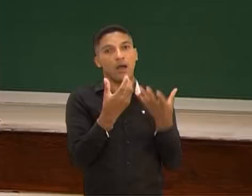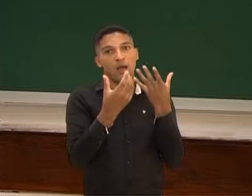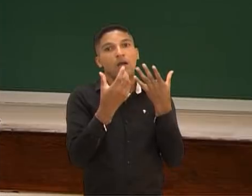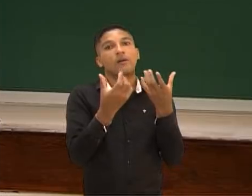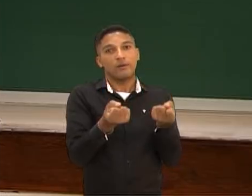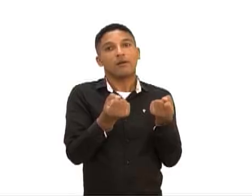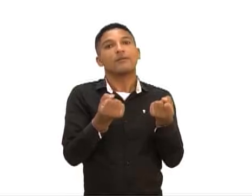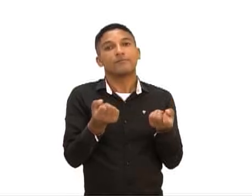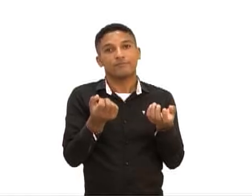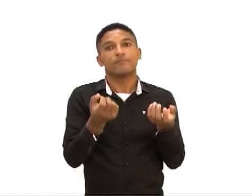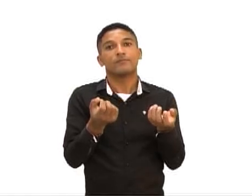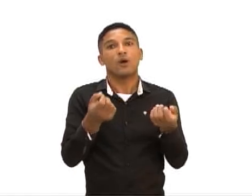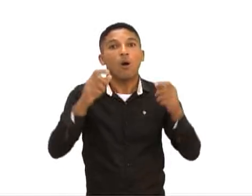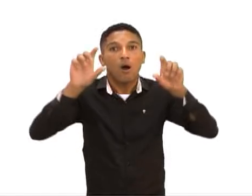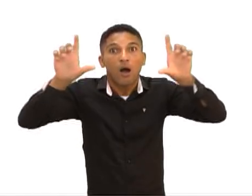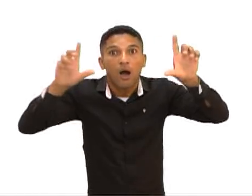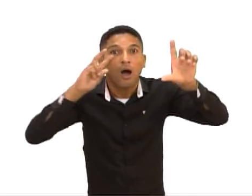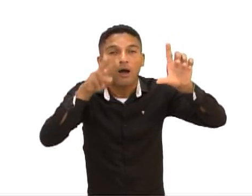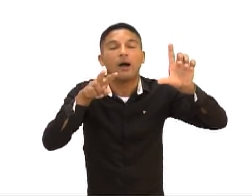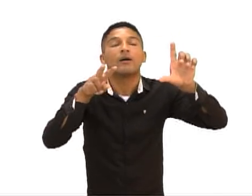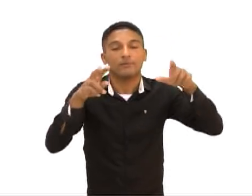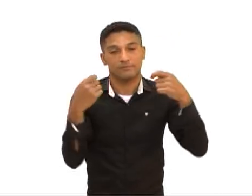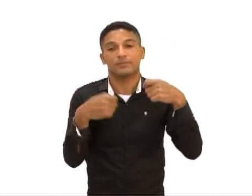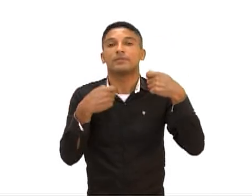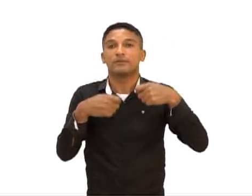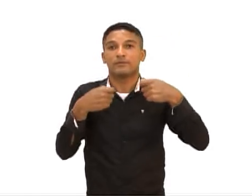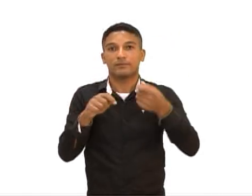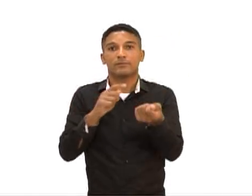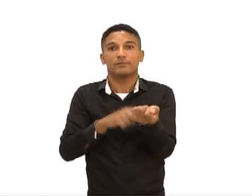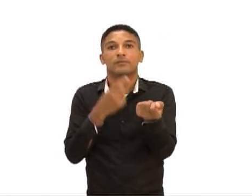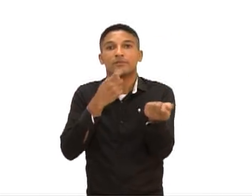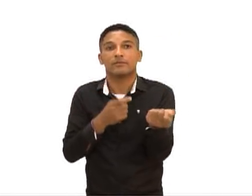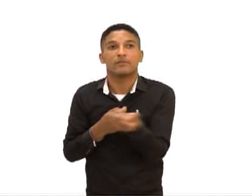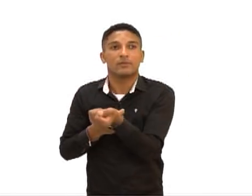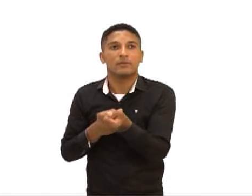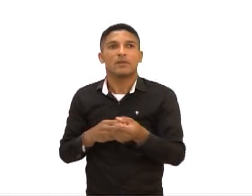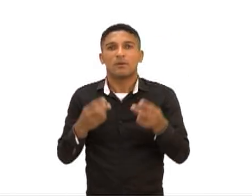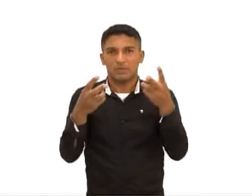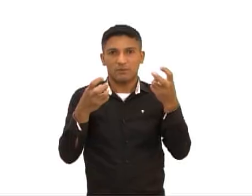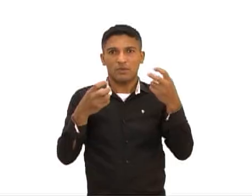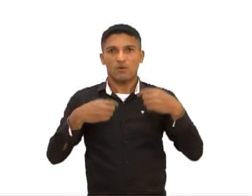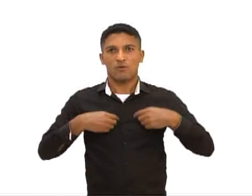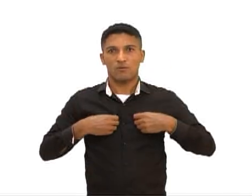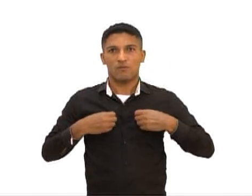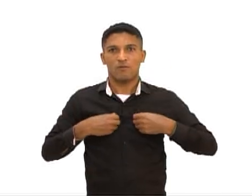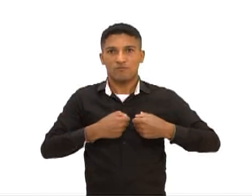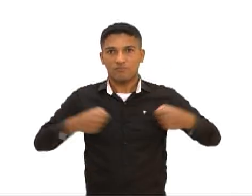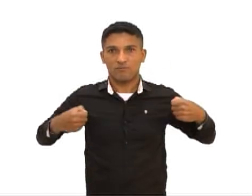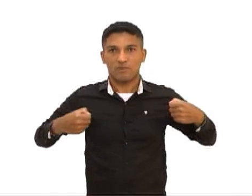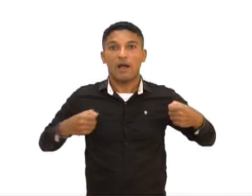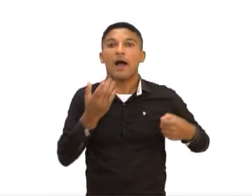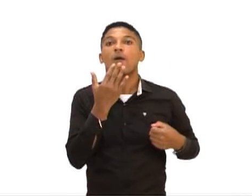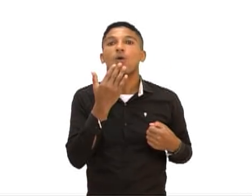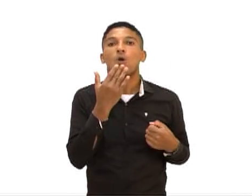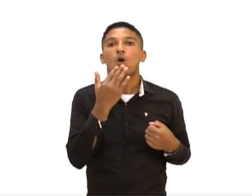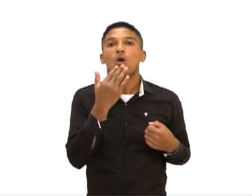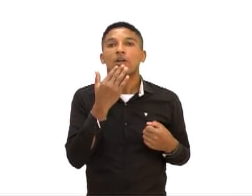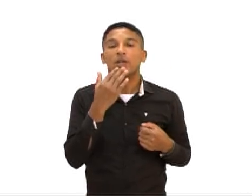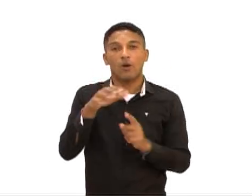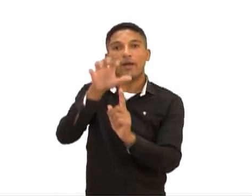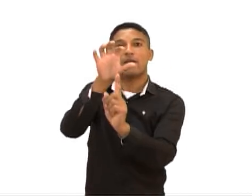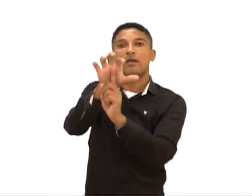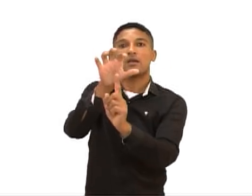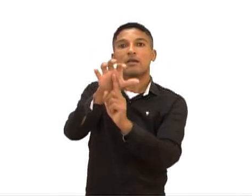Então, observem ali que até o desenho, a cor da camiseta, tudo foi pensado, né, para estimular,